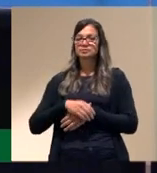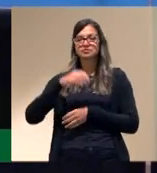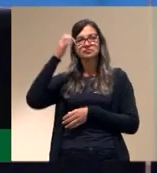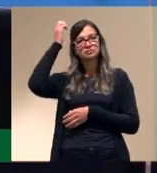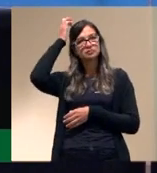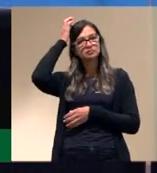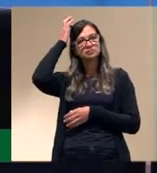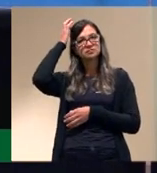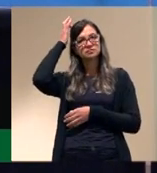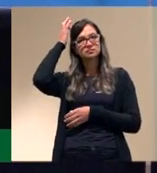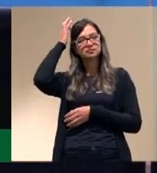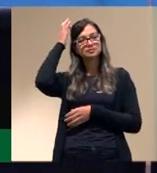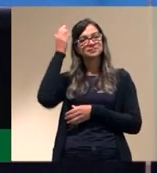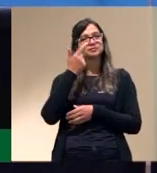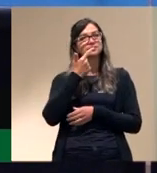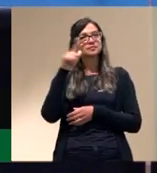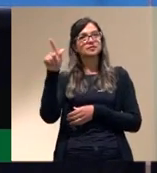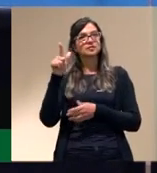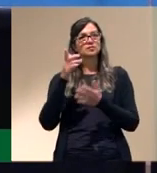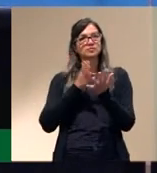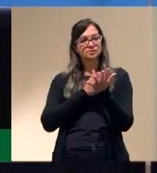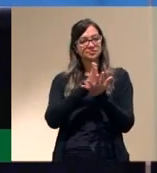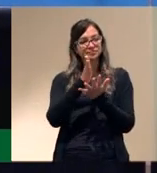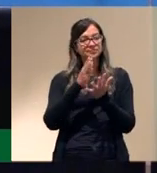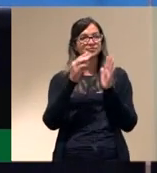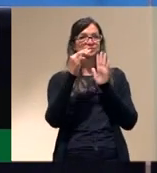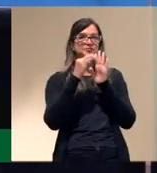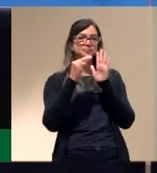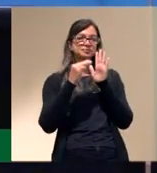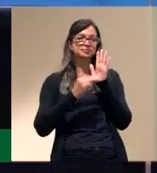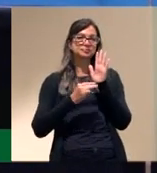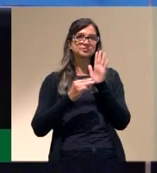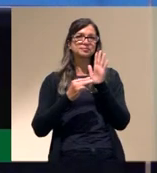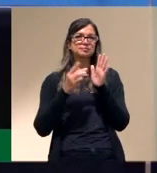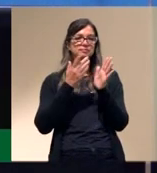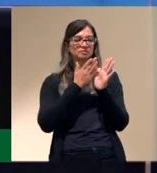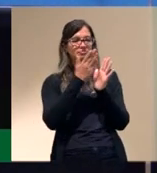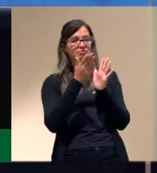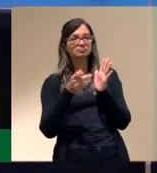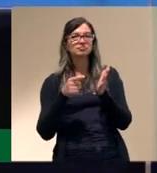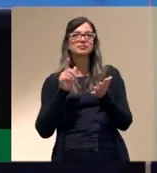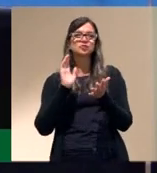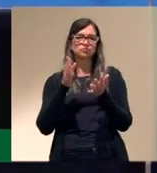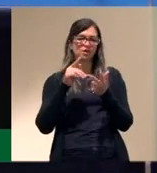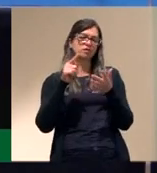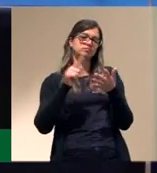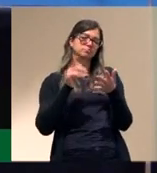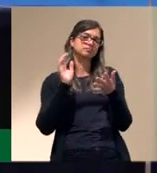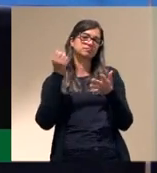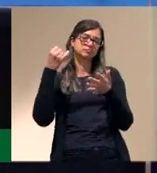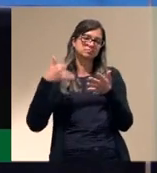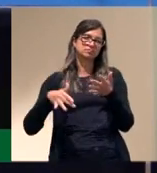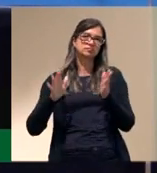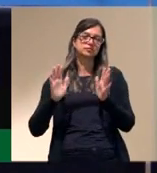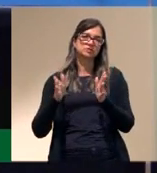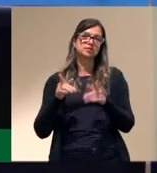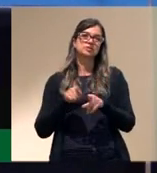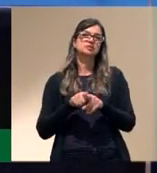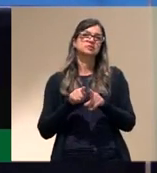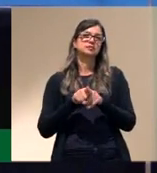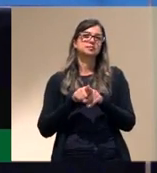E o outro eixo metodológico, que já foi falado hoje, também não vou falar muito sobre ele, mas é o eixo